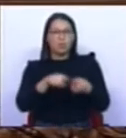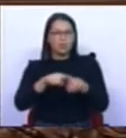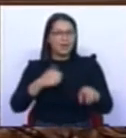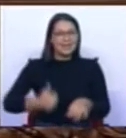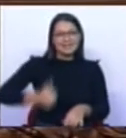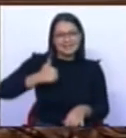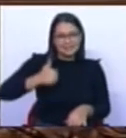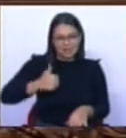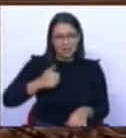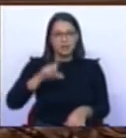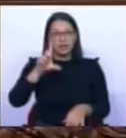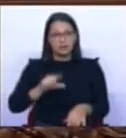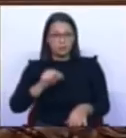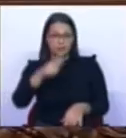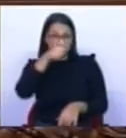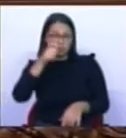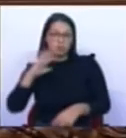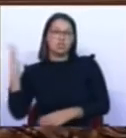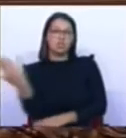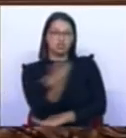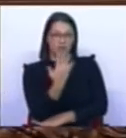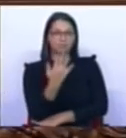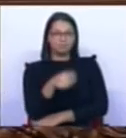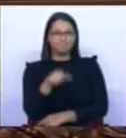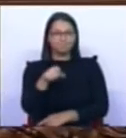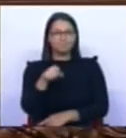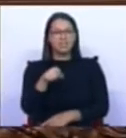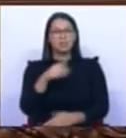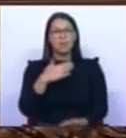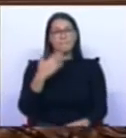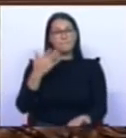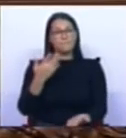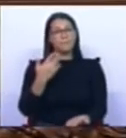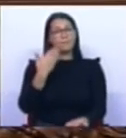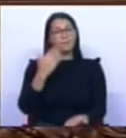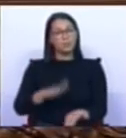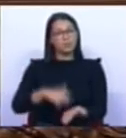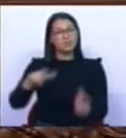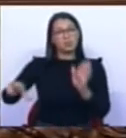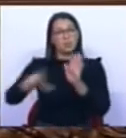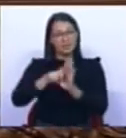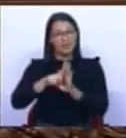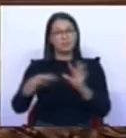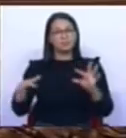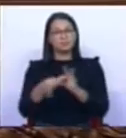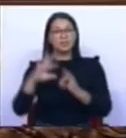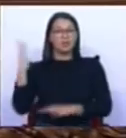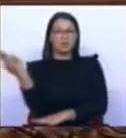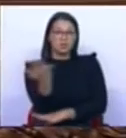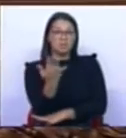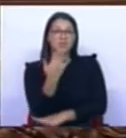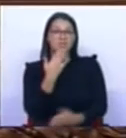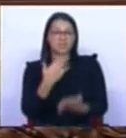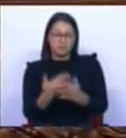a dos agentes económicos e dos cidadãos em geral. Nesse sentido, a aprovação de uma lei do clima representará mais um instrumento nessa